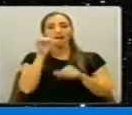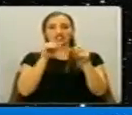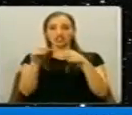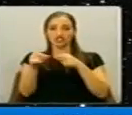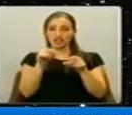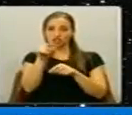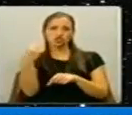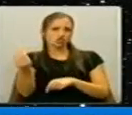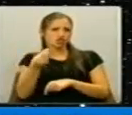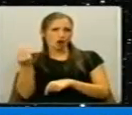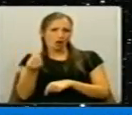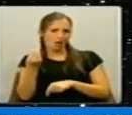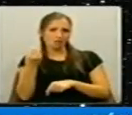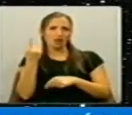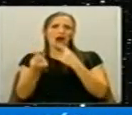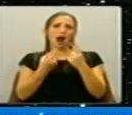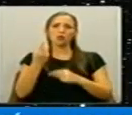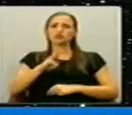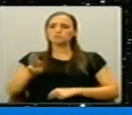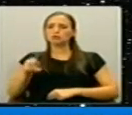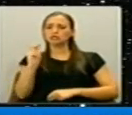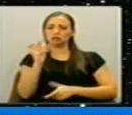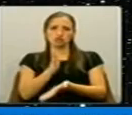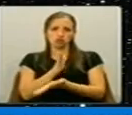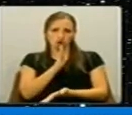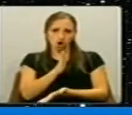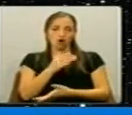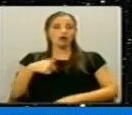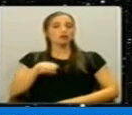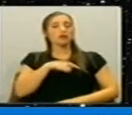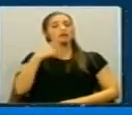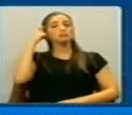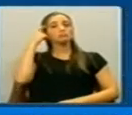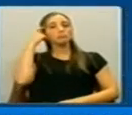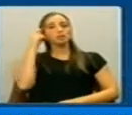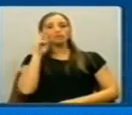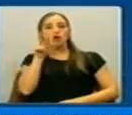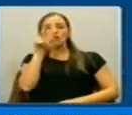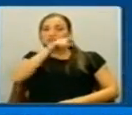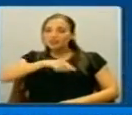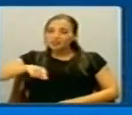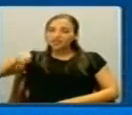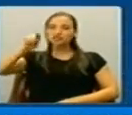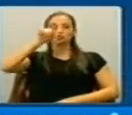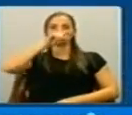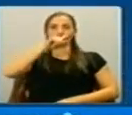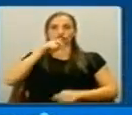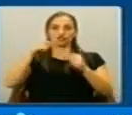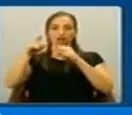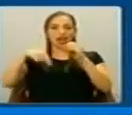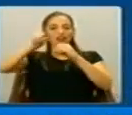muito jovens, apenas com alguns milhões de anos, nós estamos à espera de encontrar discos à volta dessas estrelas, que